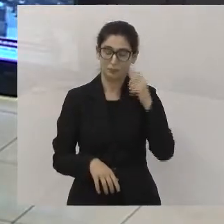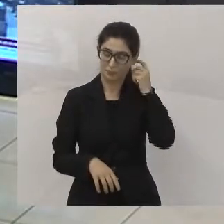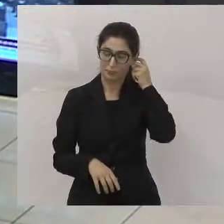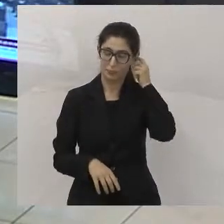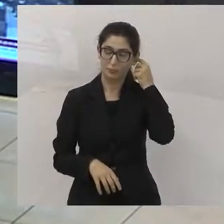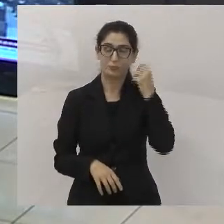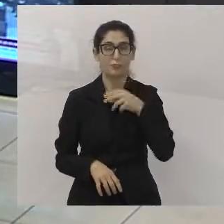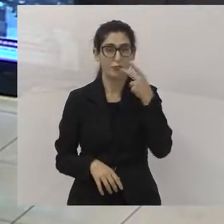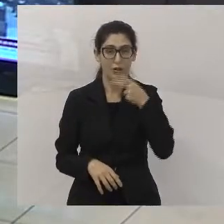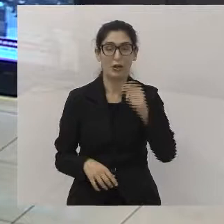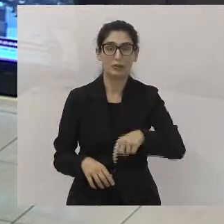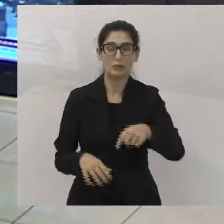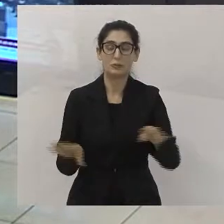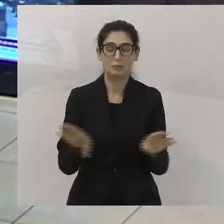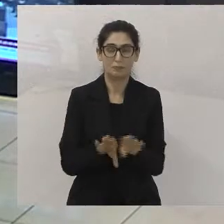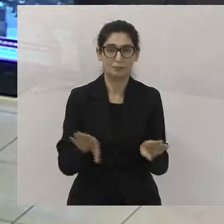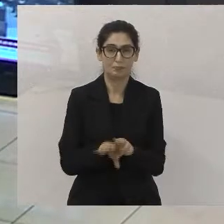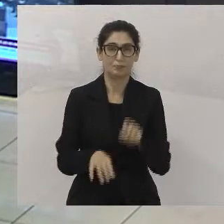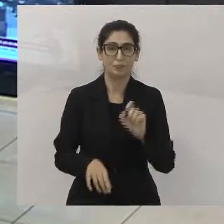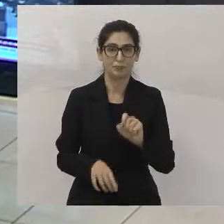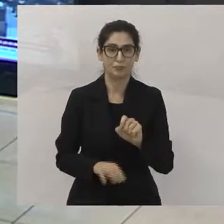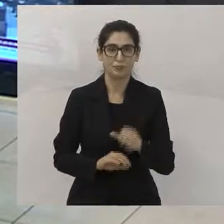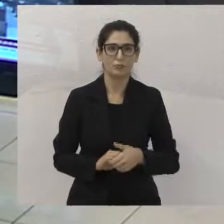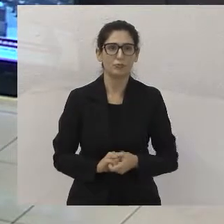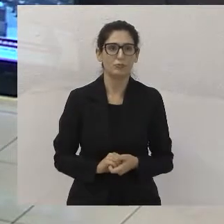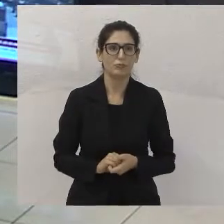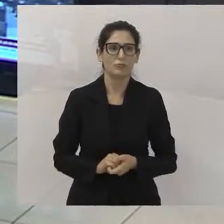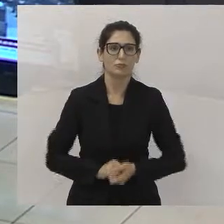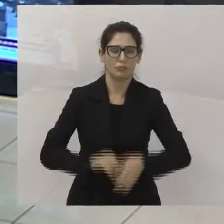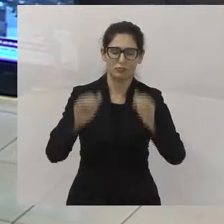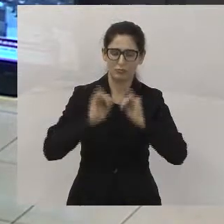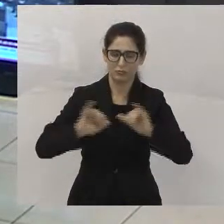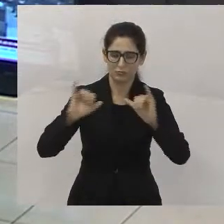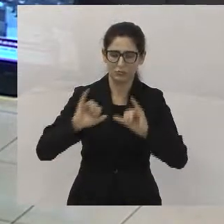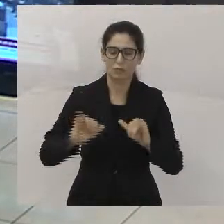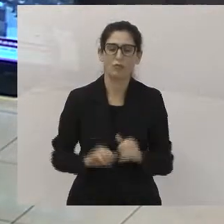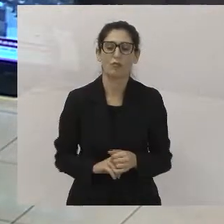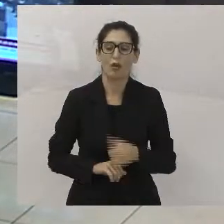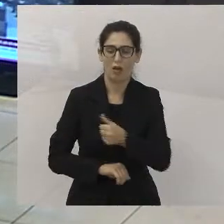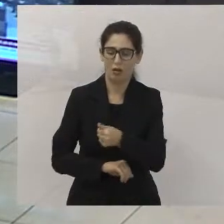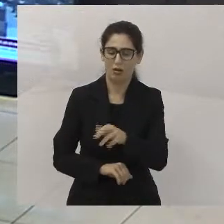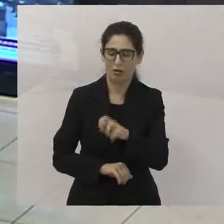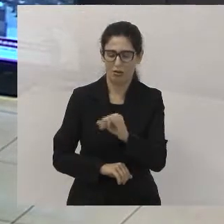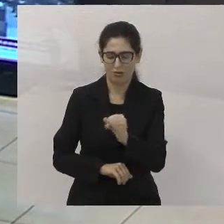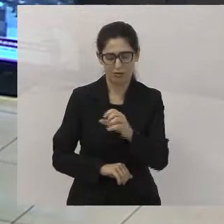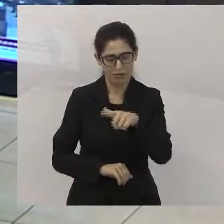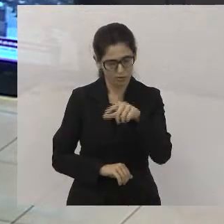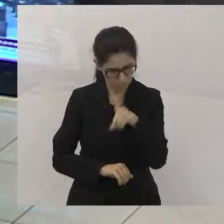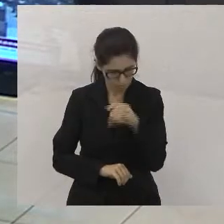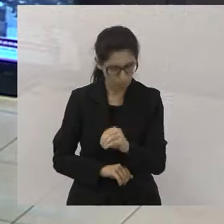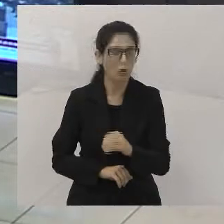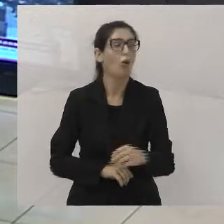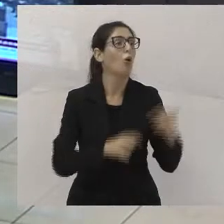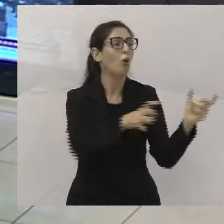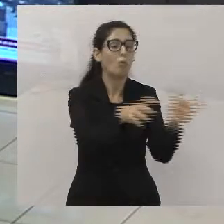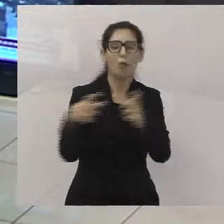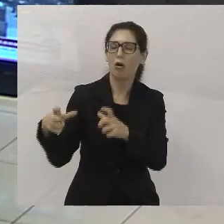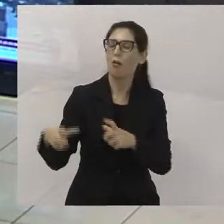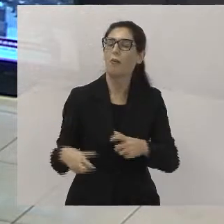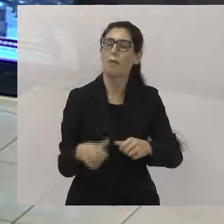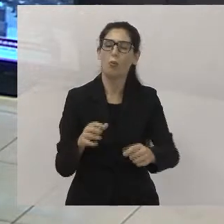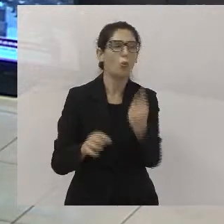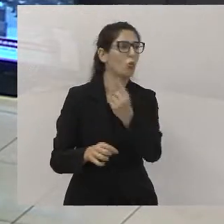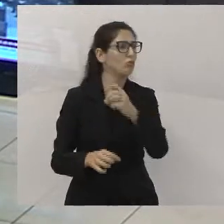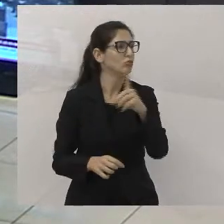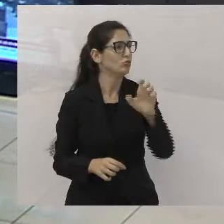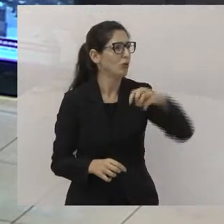falar um pouquinho também dizia que na fala do marido para os moradores em 1º de maio para pés